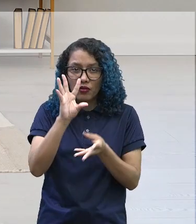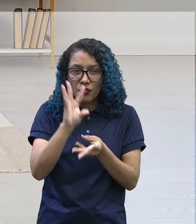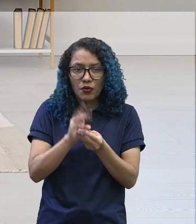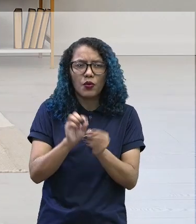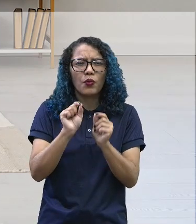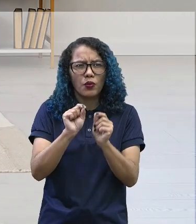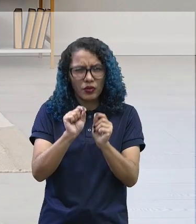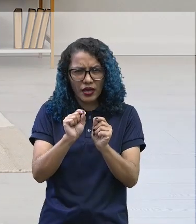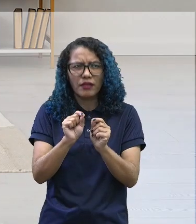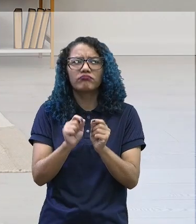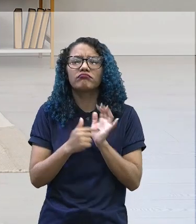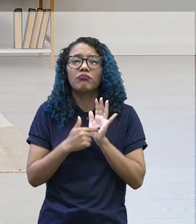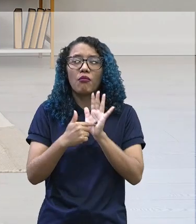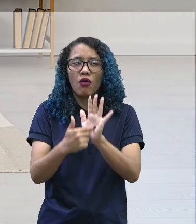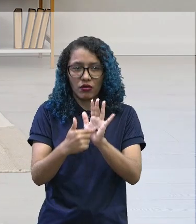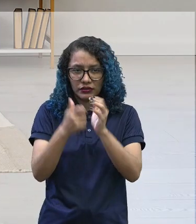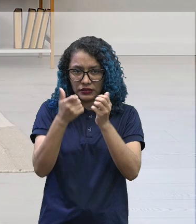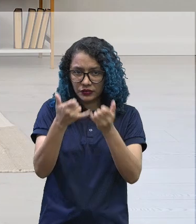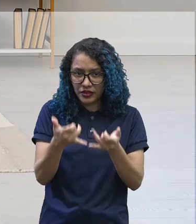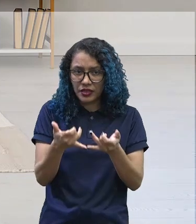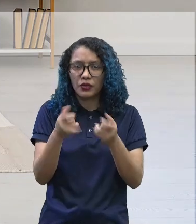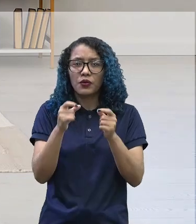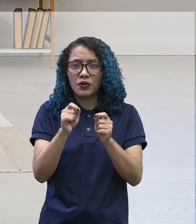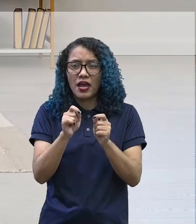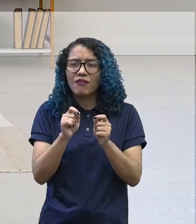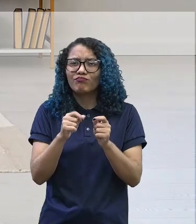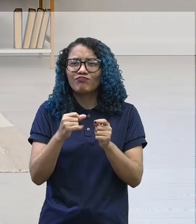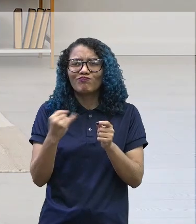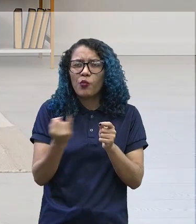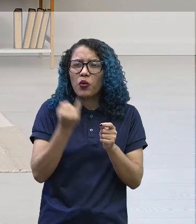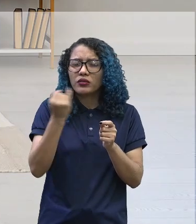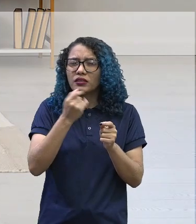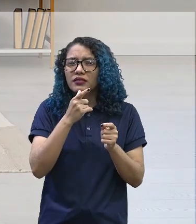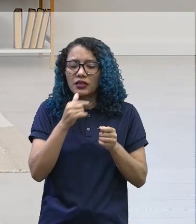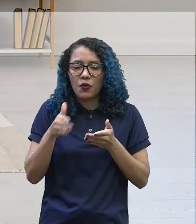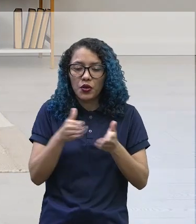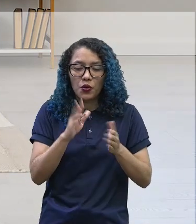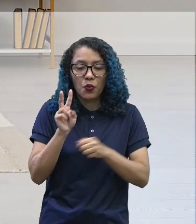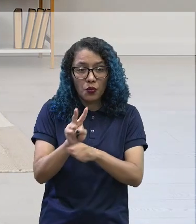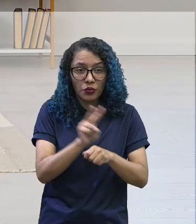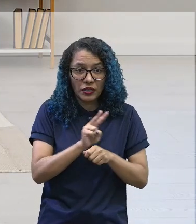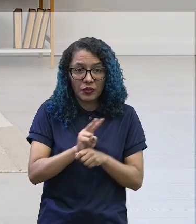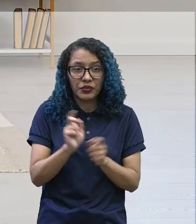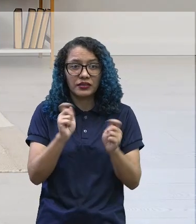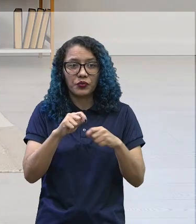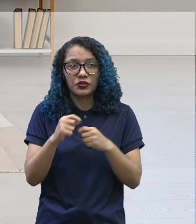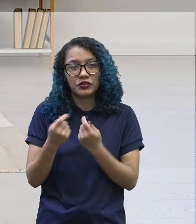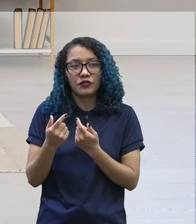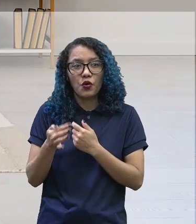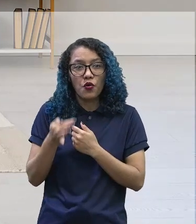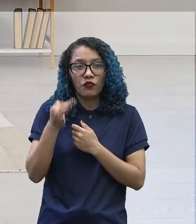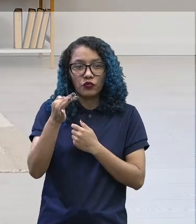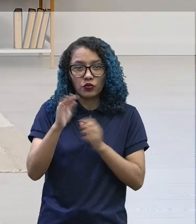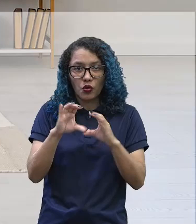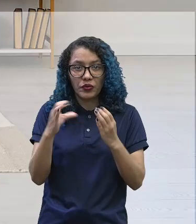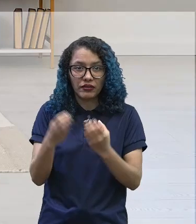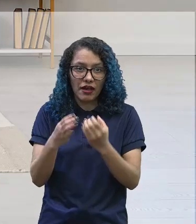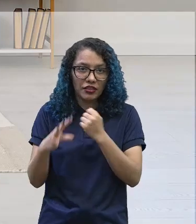finalize destacando a necessidade de preservar o rio para garantir o futuro dessas